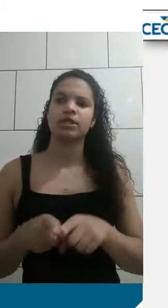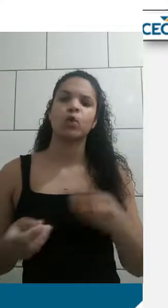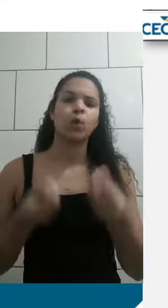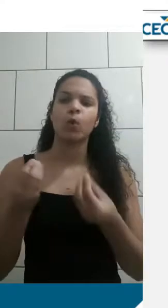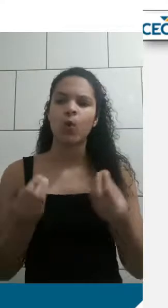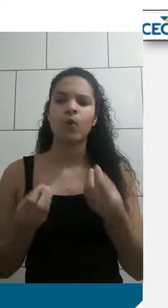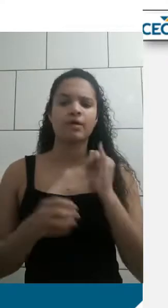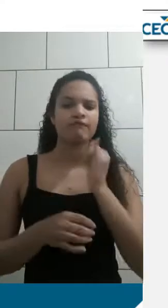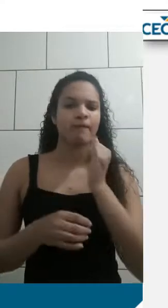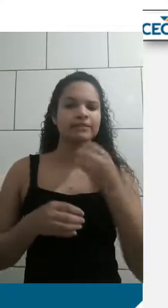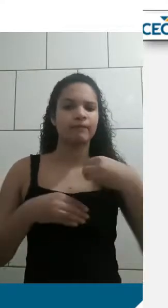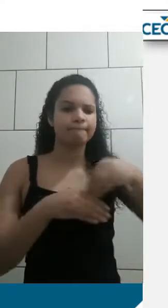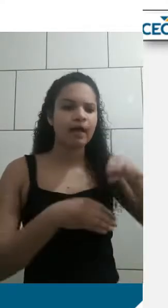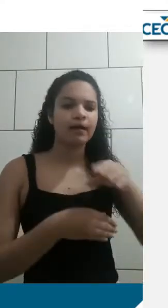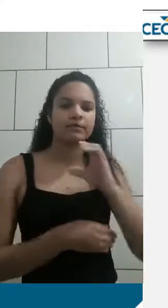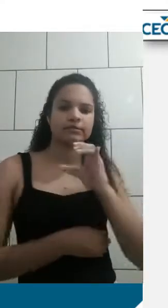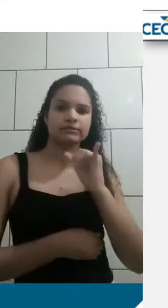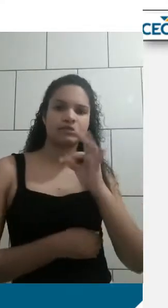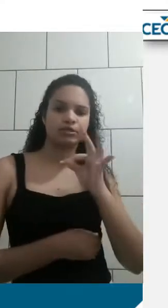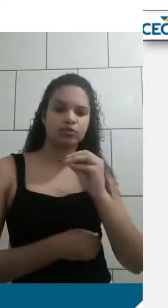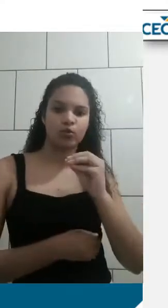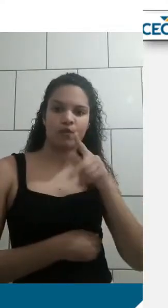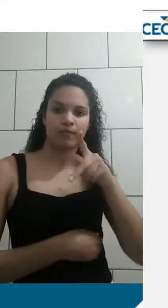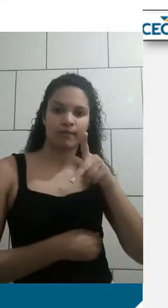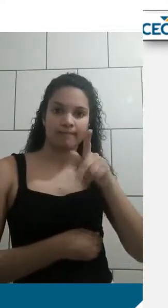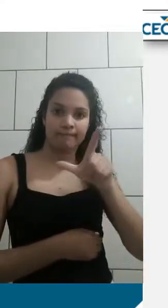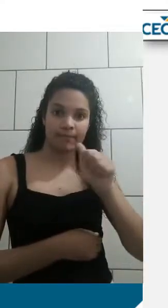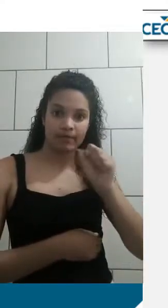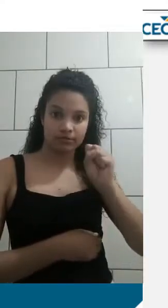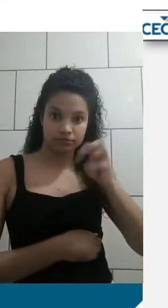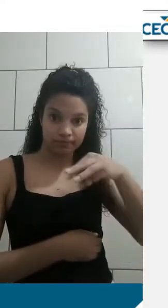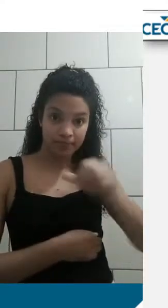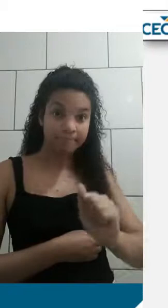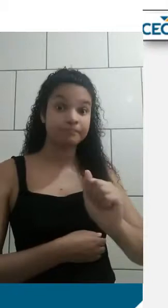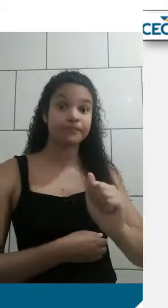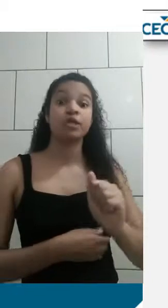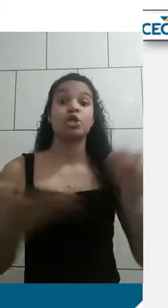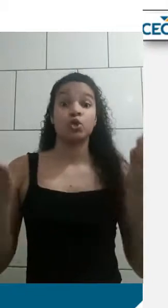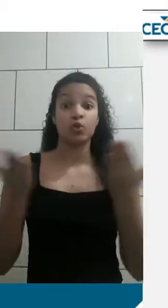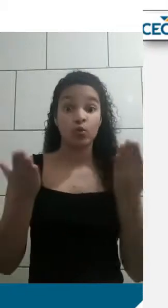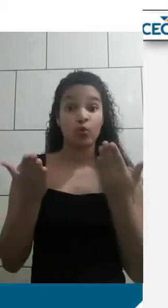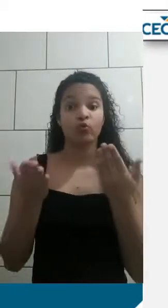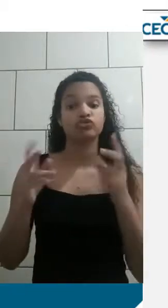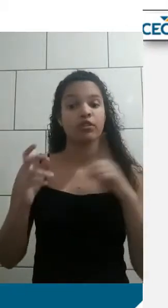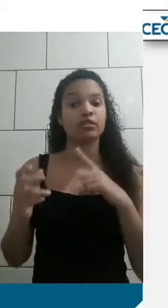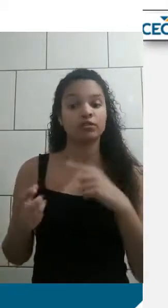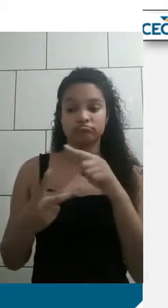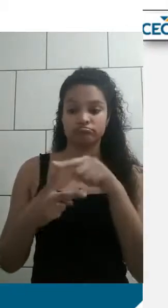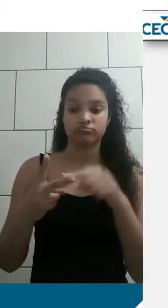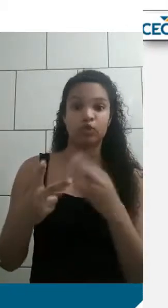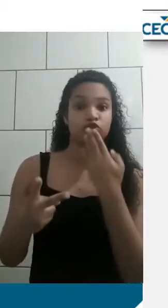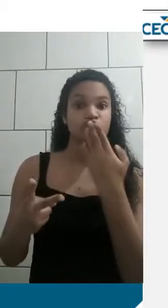onde essa informação é traduzida em proteínas. Nessa aula vamos ver mais dois tipos básicos de RNA da célula,